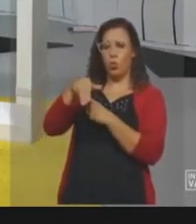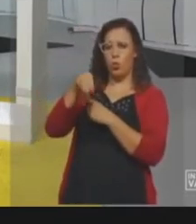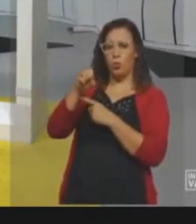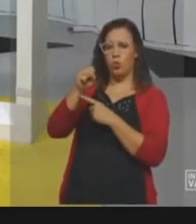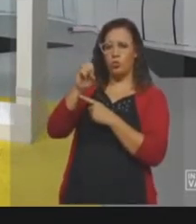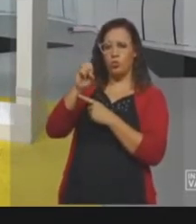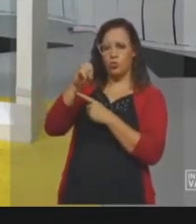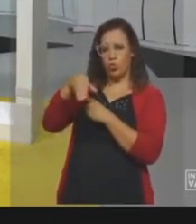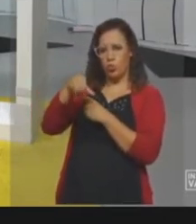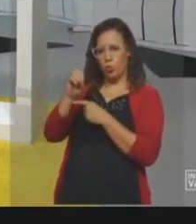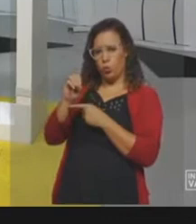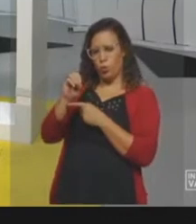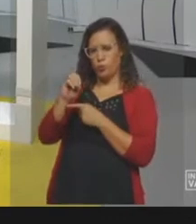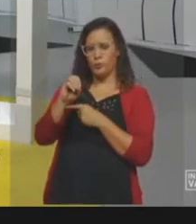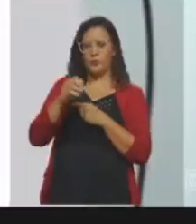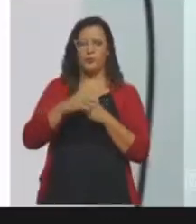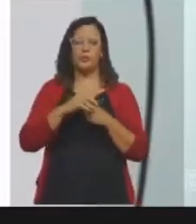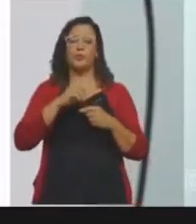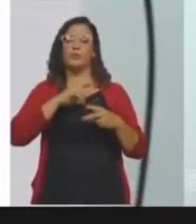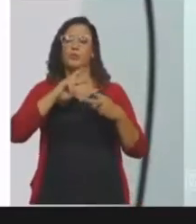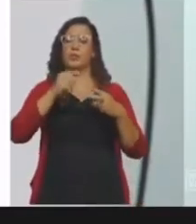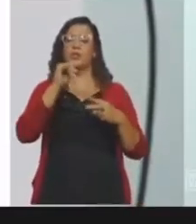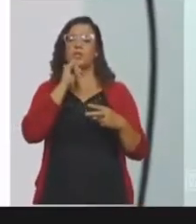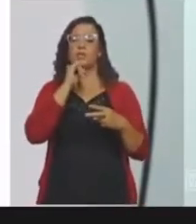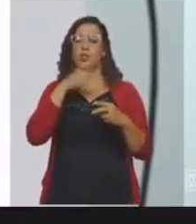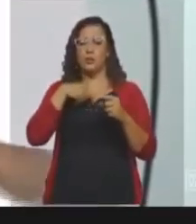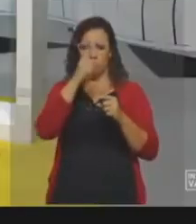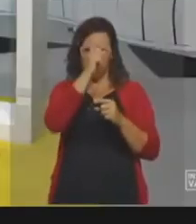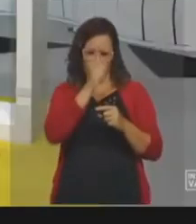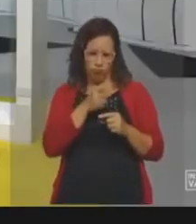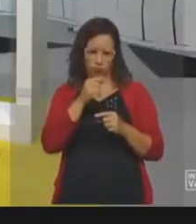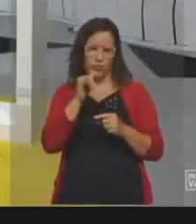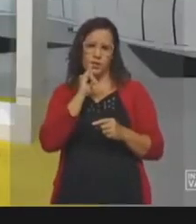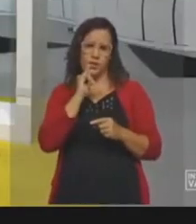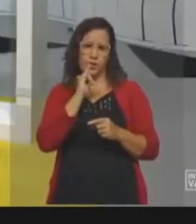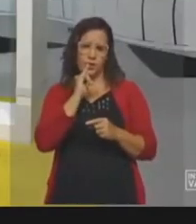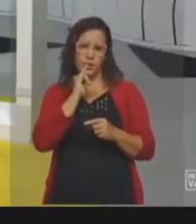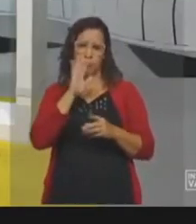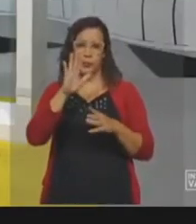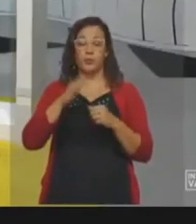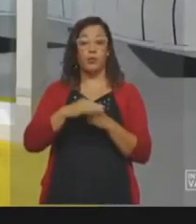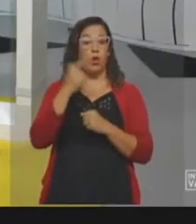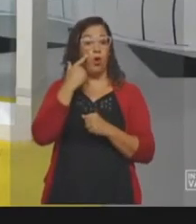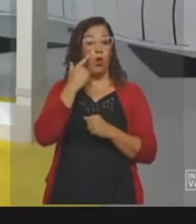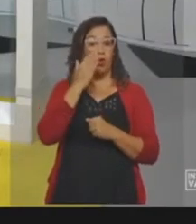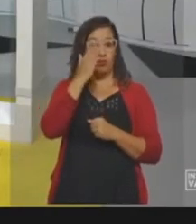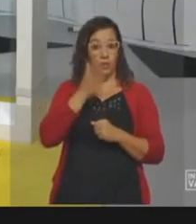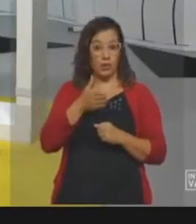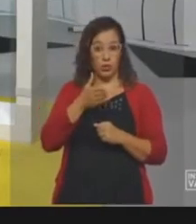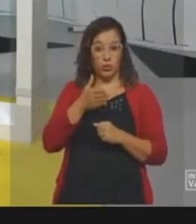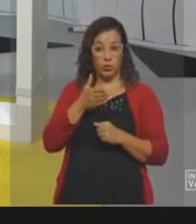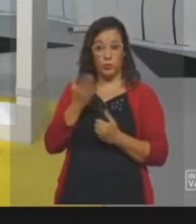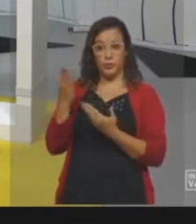tem, e vou representá-lo com um risco. Imagina que nesse risco aqui,